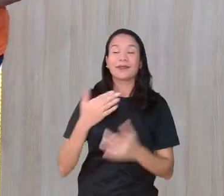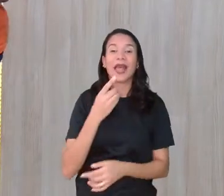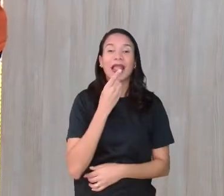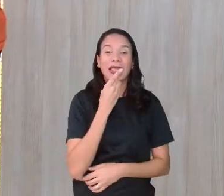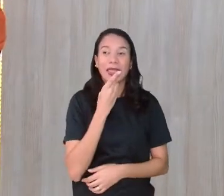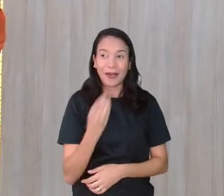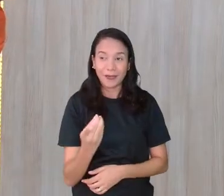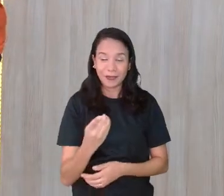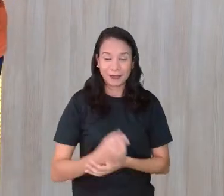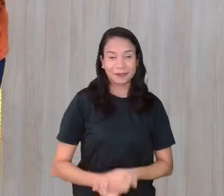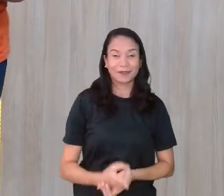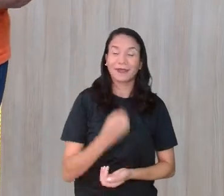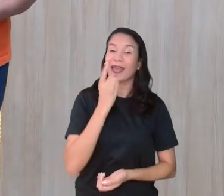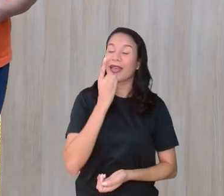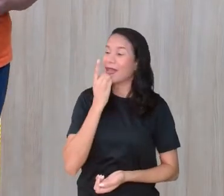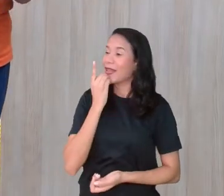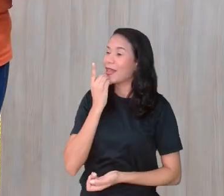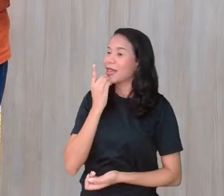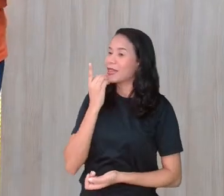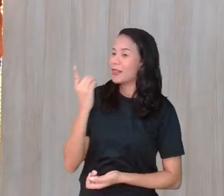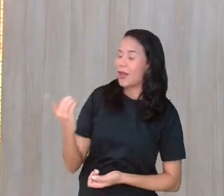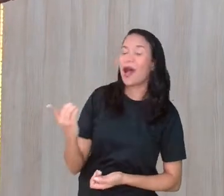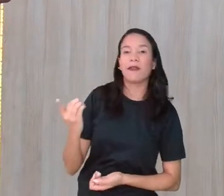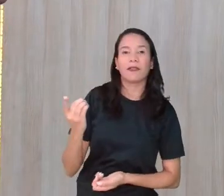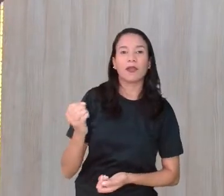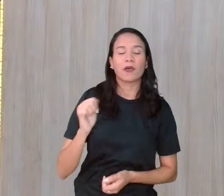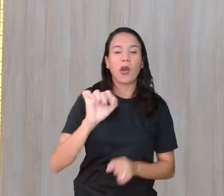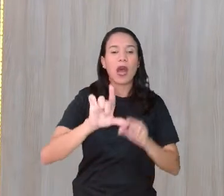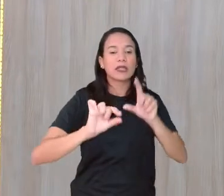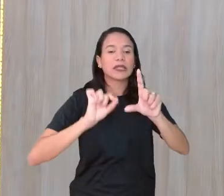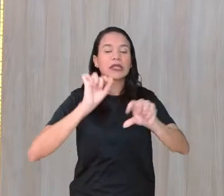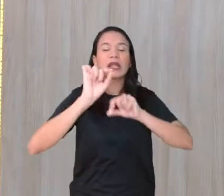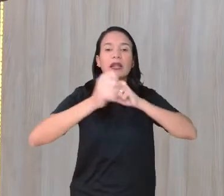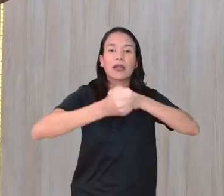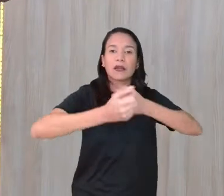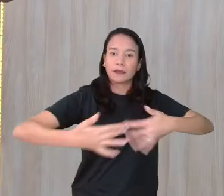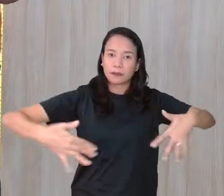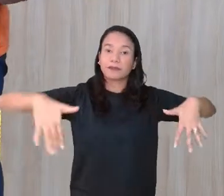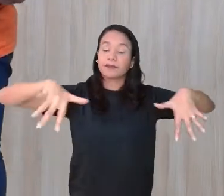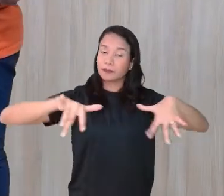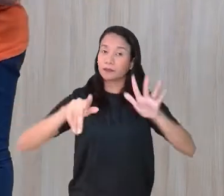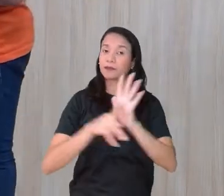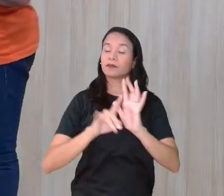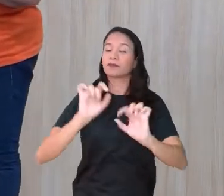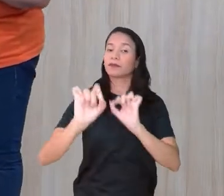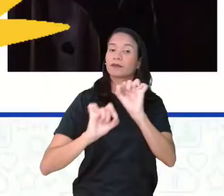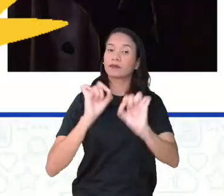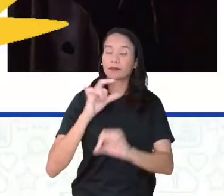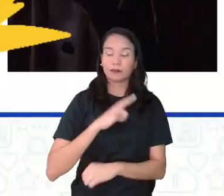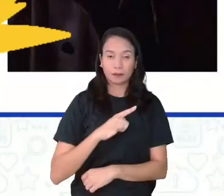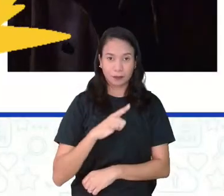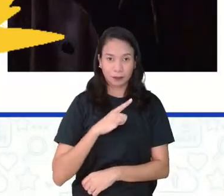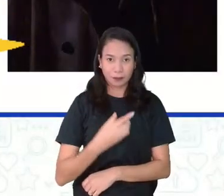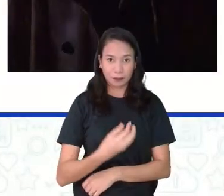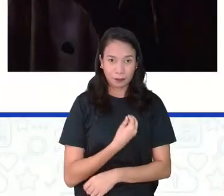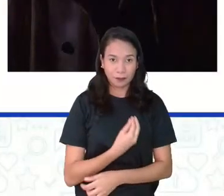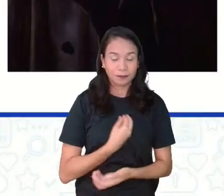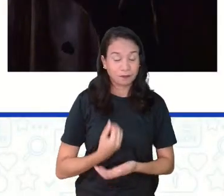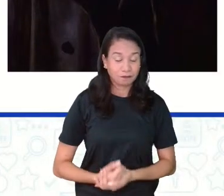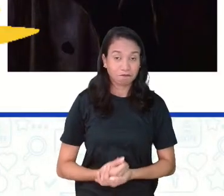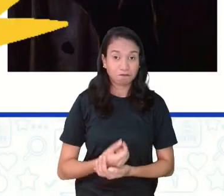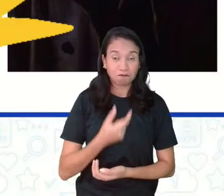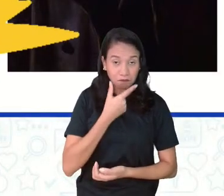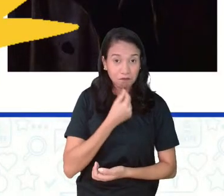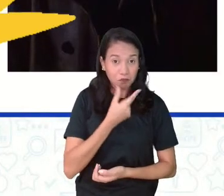Darwin, né? A questão aí de Darwin com a seleção natural, o darwinismo. Então, o que é que acontece? Darwin diz